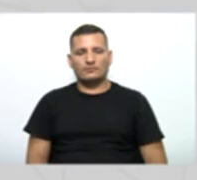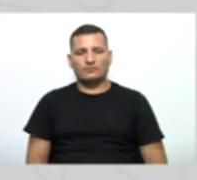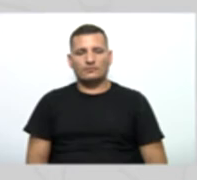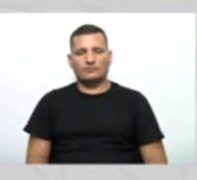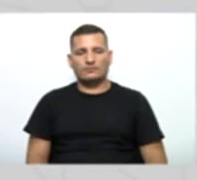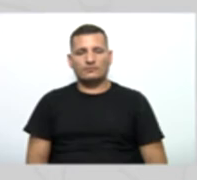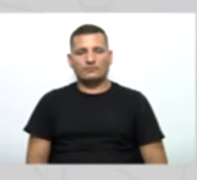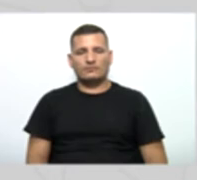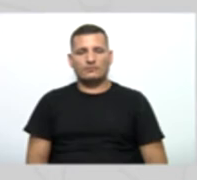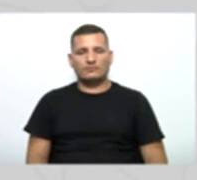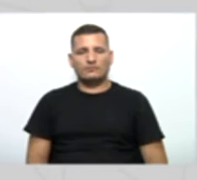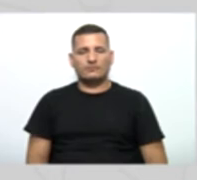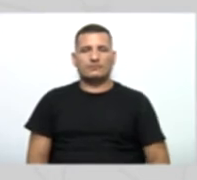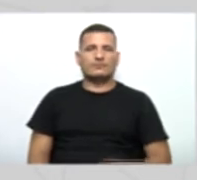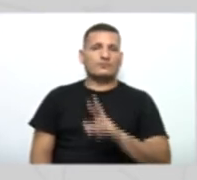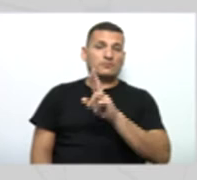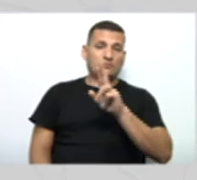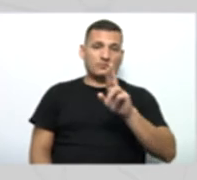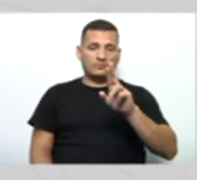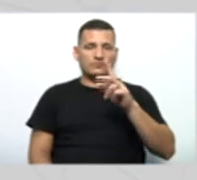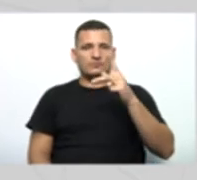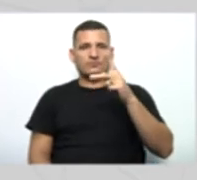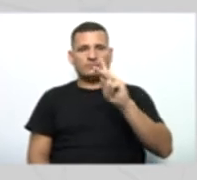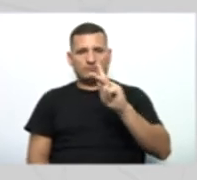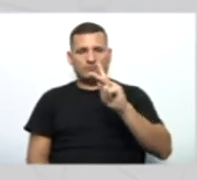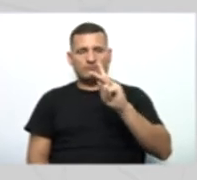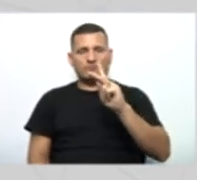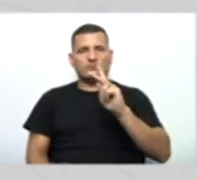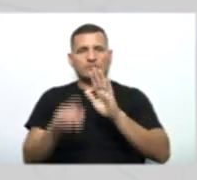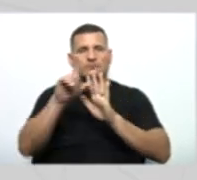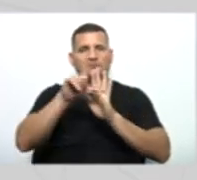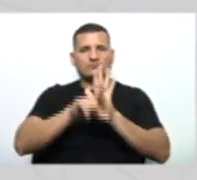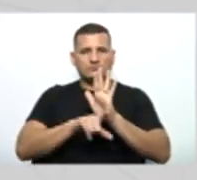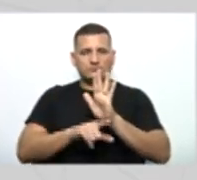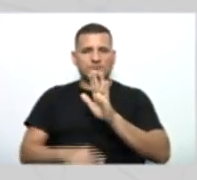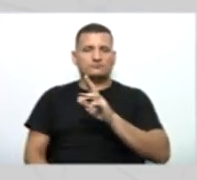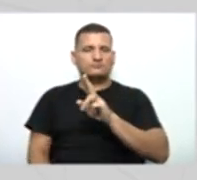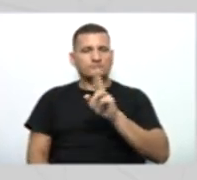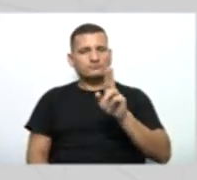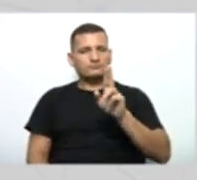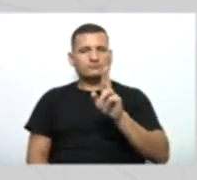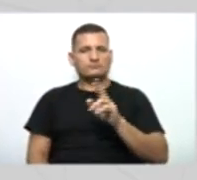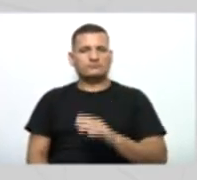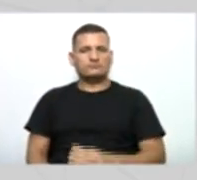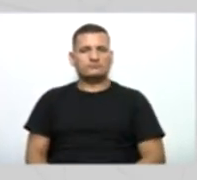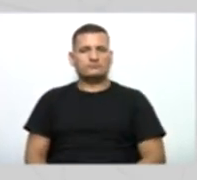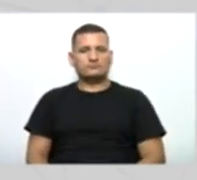Primeiro você estabelece o nome da sua lista. Vamos dizer que essa minha lista vai se chamar